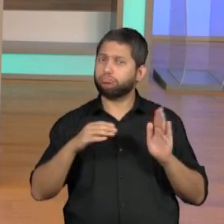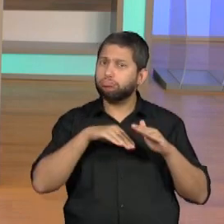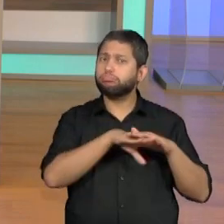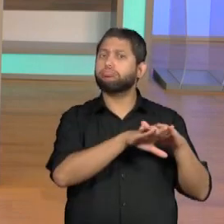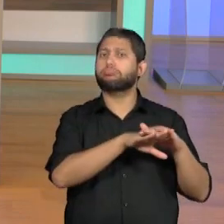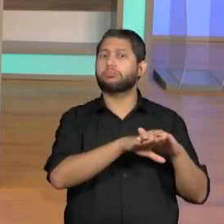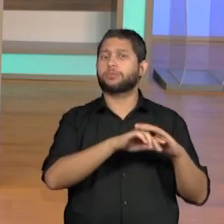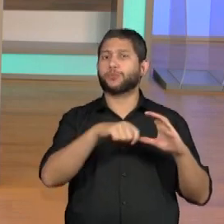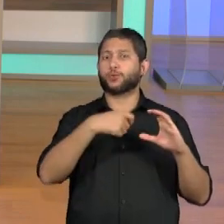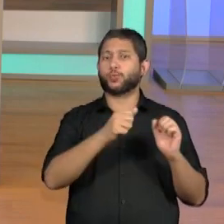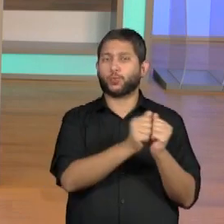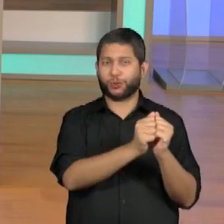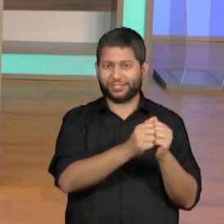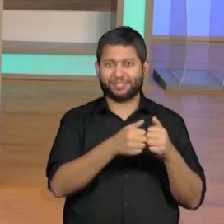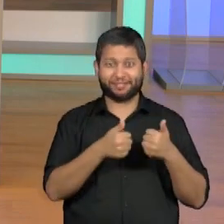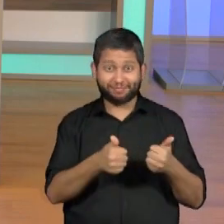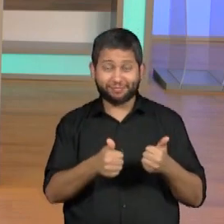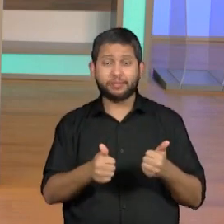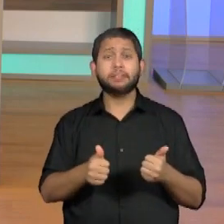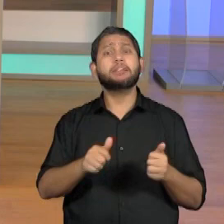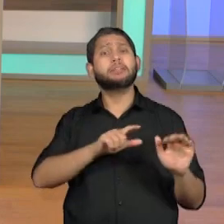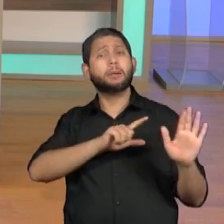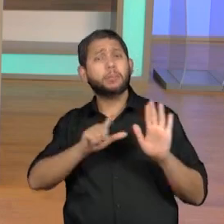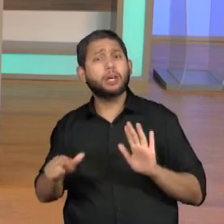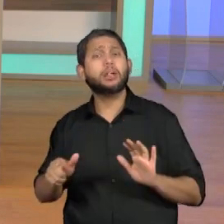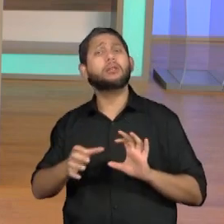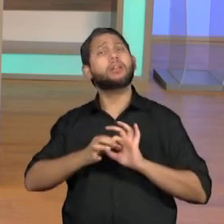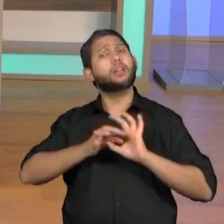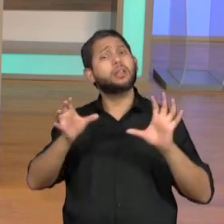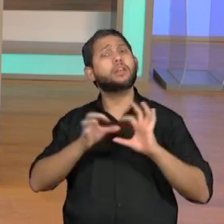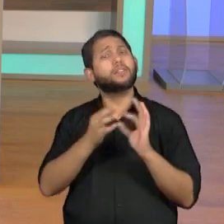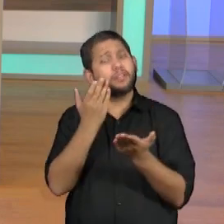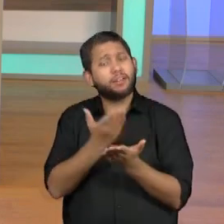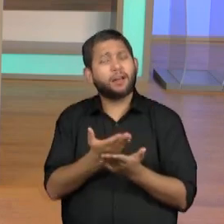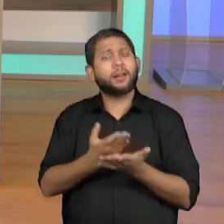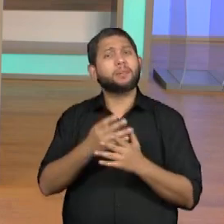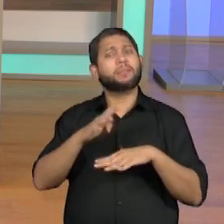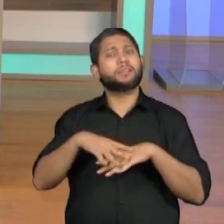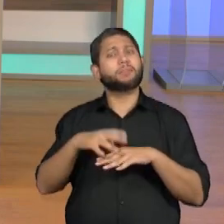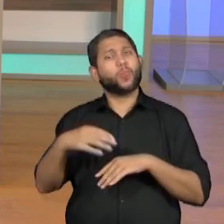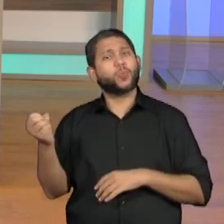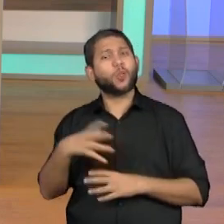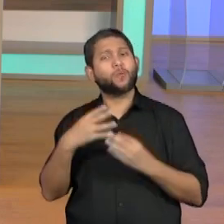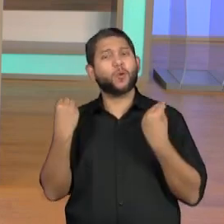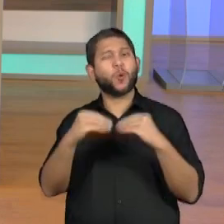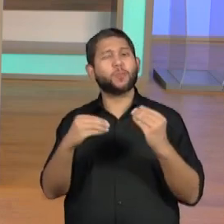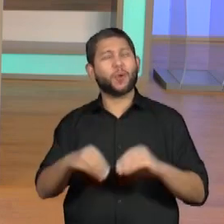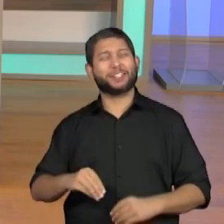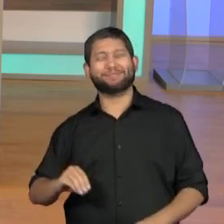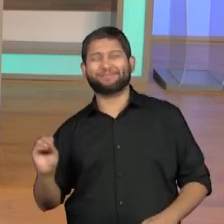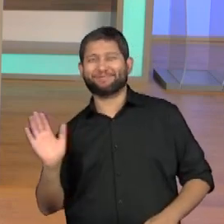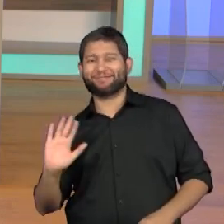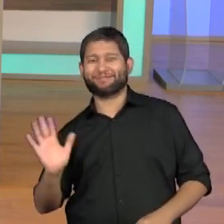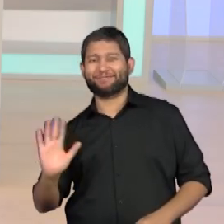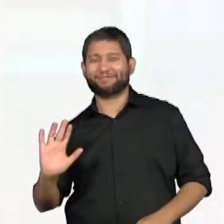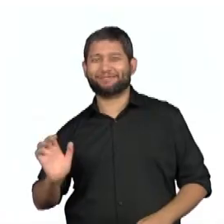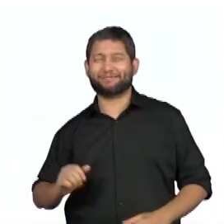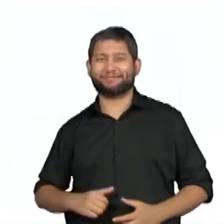vídeos e toda semana vocês podem encontrar mais aulas de matemática no Centro de Mídias. Tchau, tchau, pessoal!